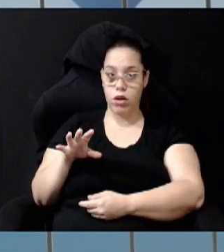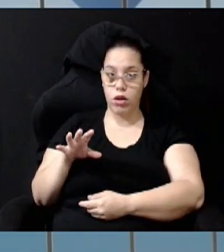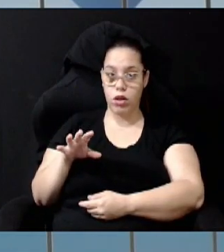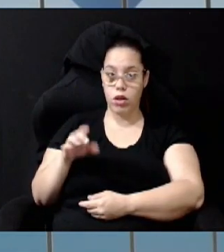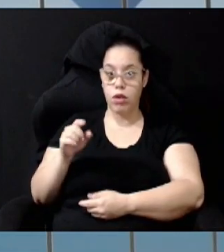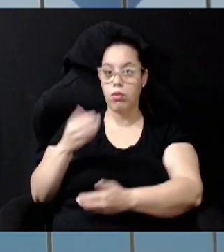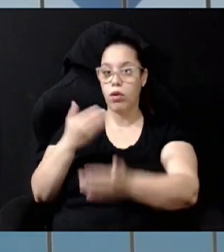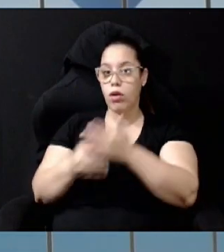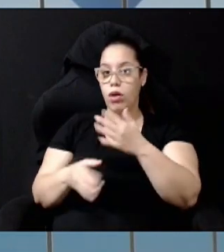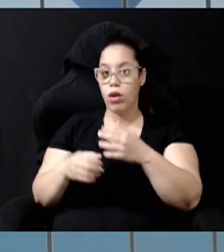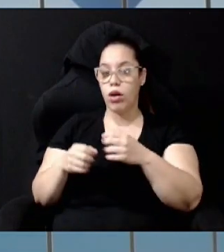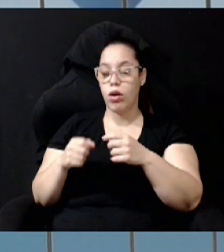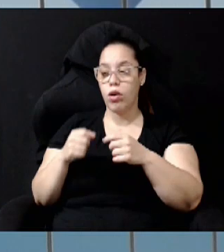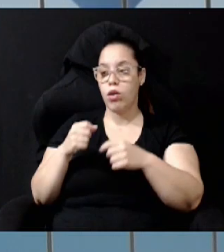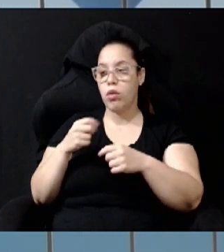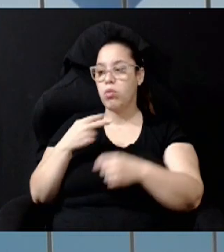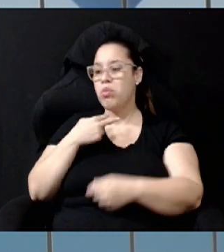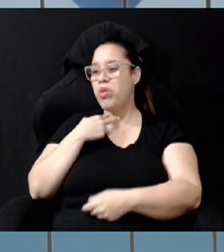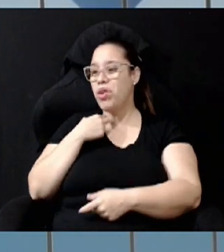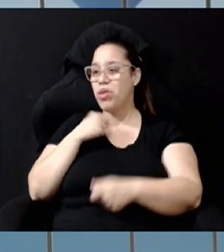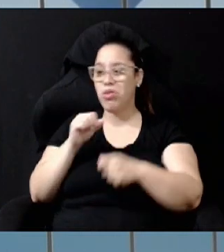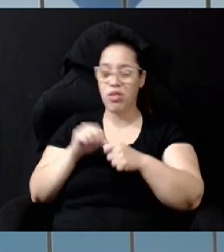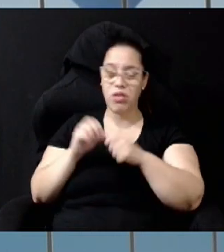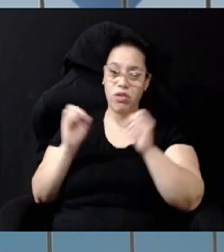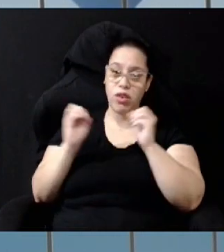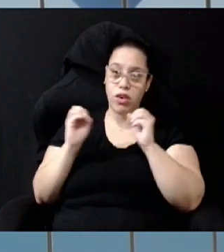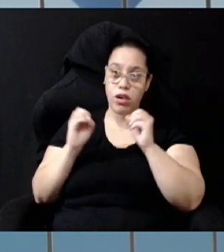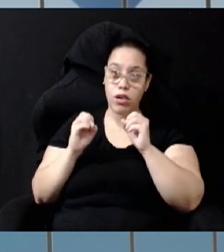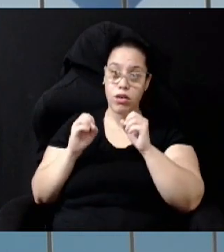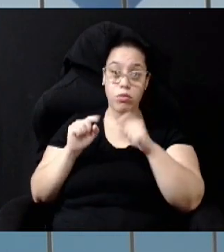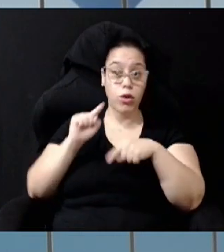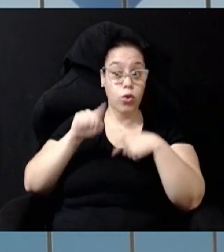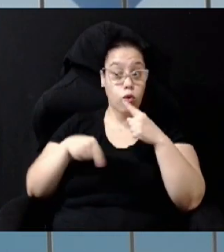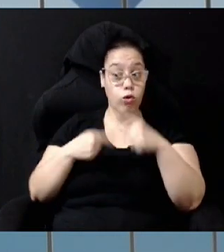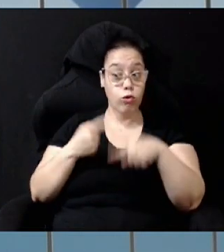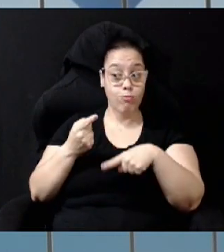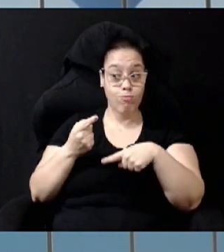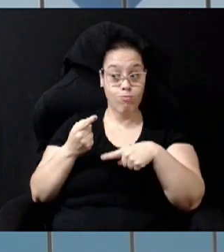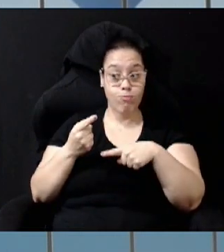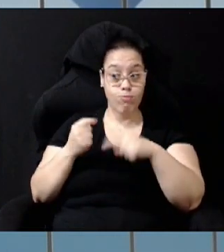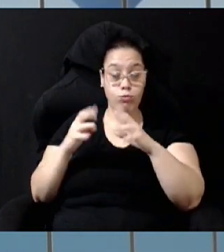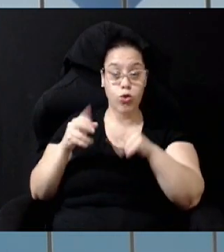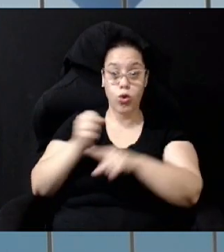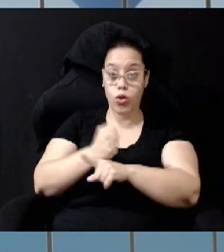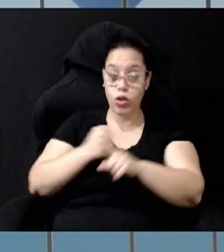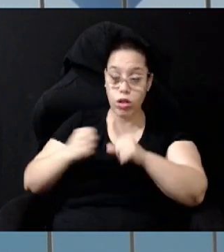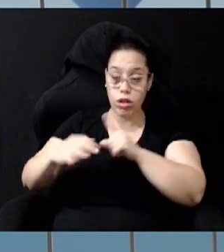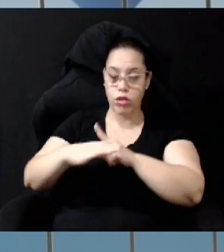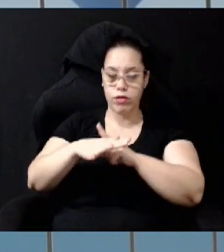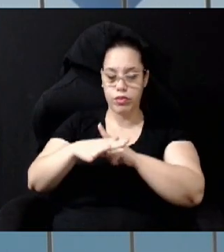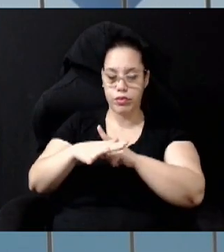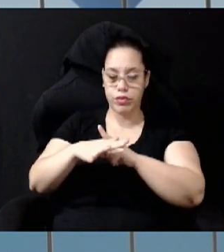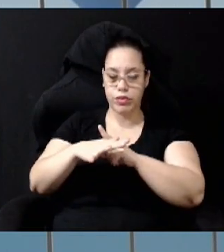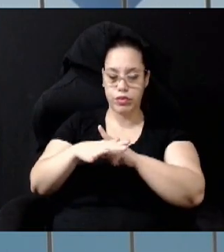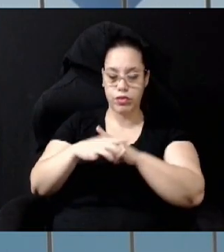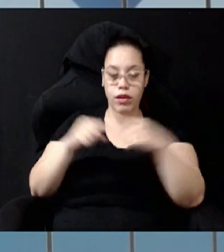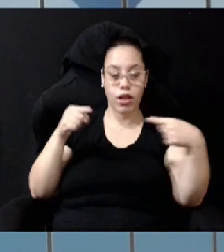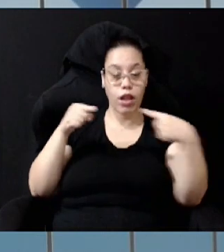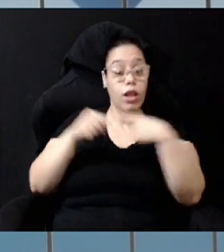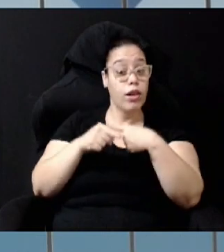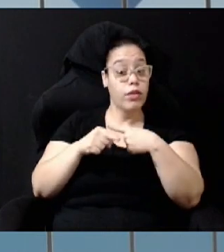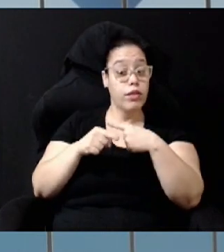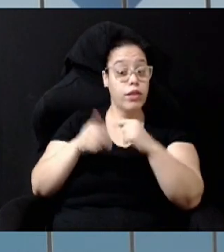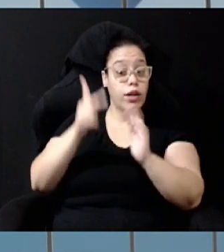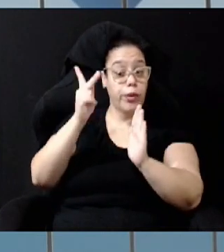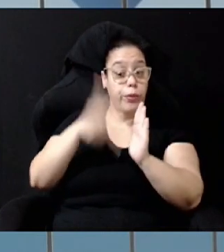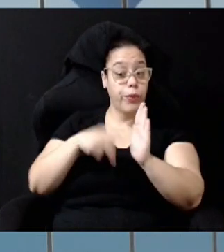fazer nada, não vale para nada. Pelo contrário, vale para toda a sociedade, e hoje tem uma contrapartida que a própria sociedade